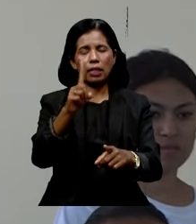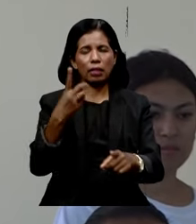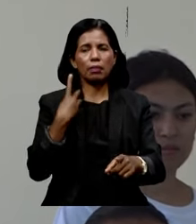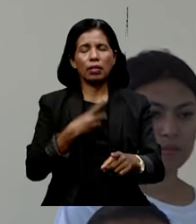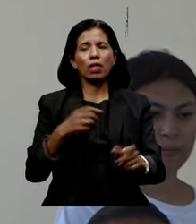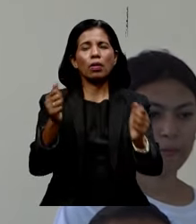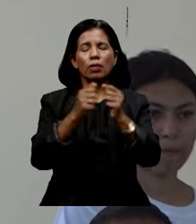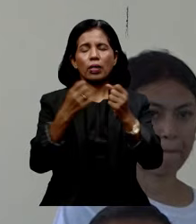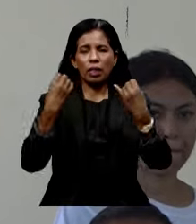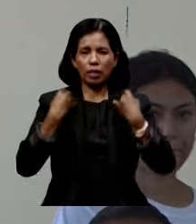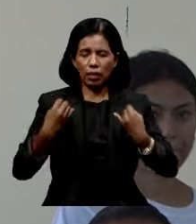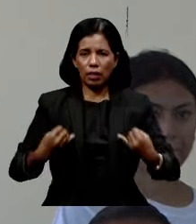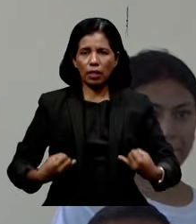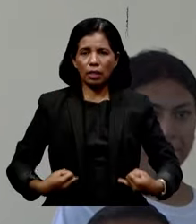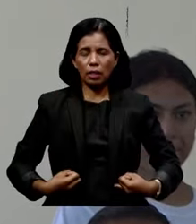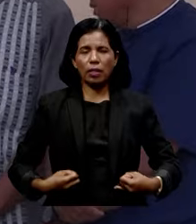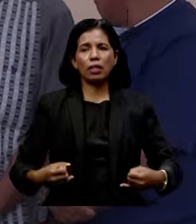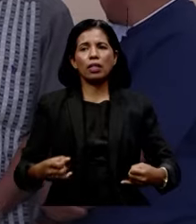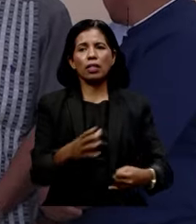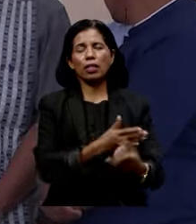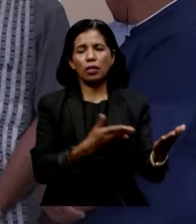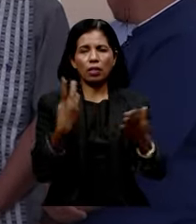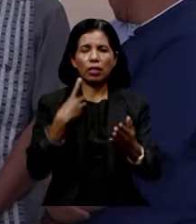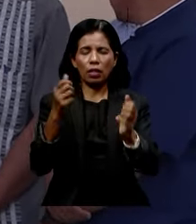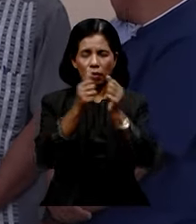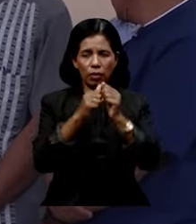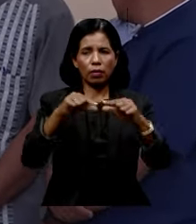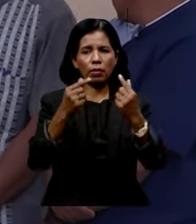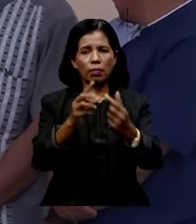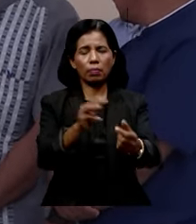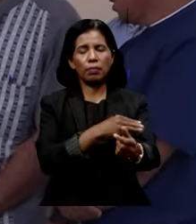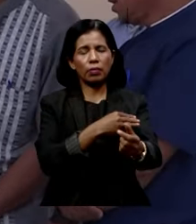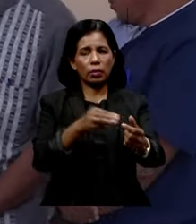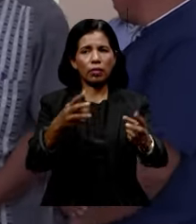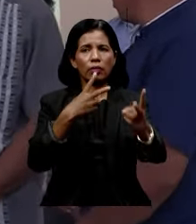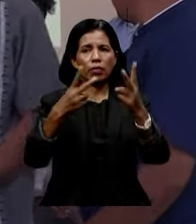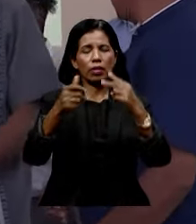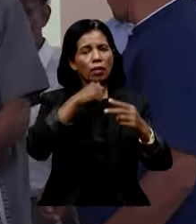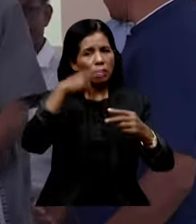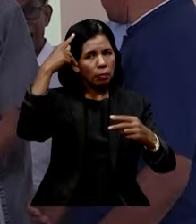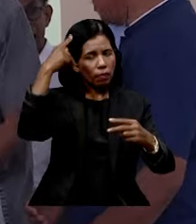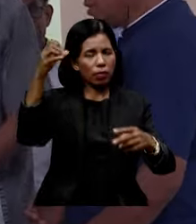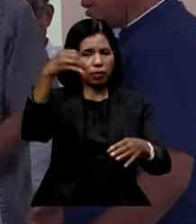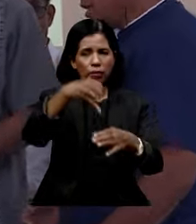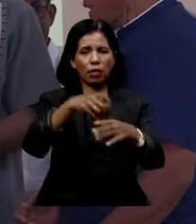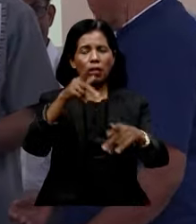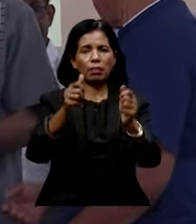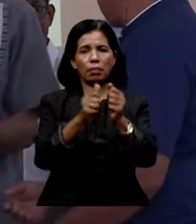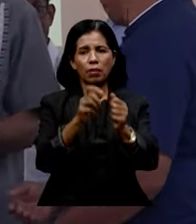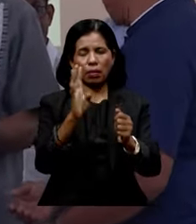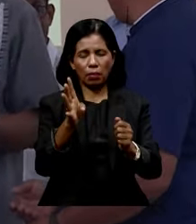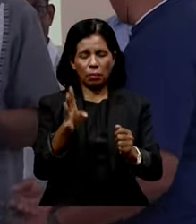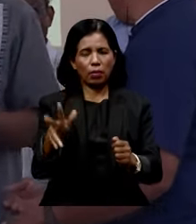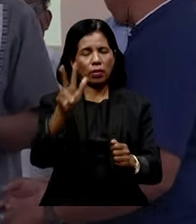identidades sarani nia nem nos dorita muito. Equipa produsaun Múzika ba visita Papa Francisco né, envolve Emma Hatnulu